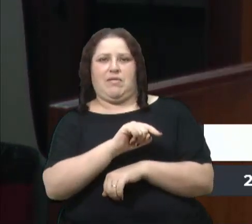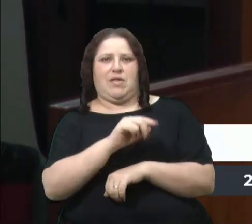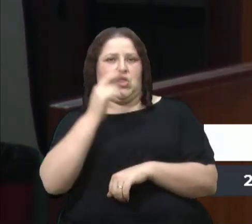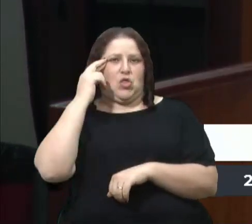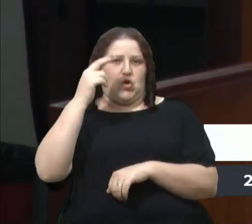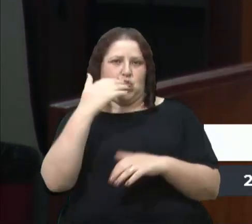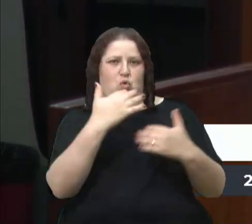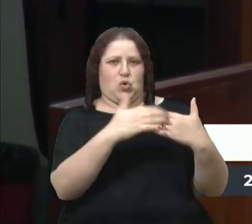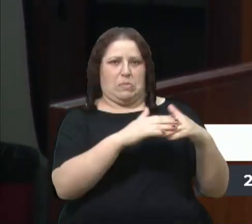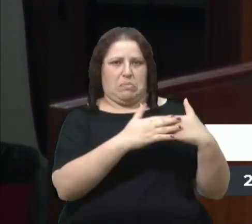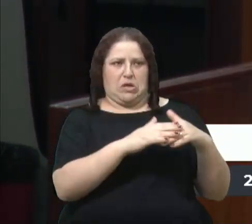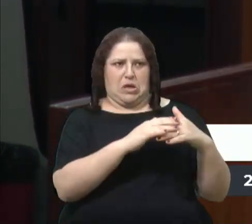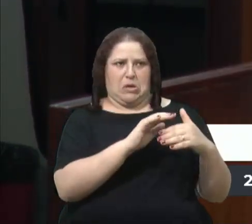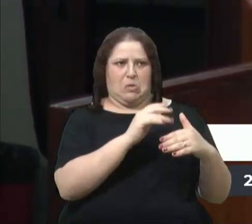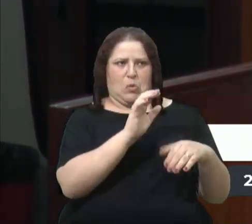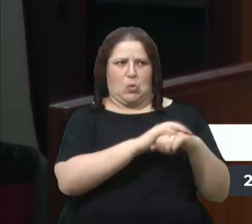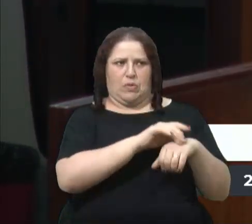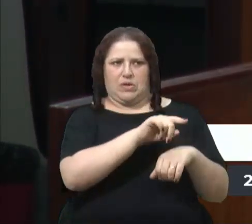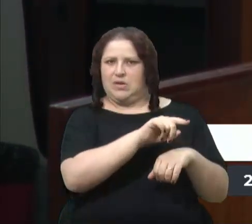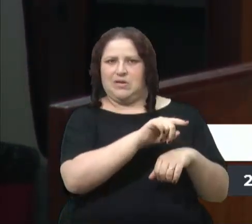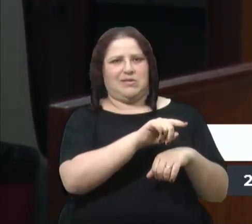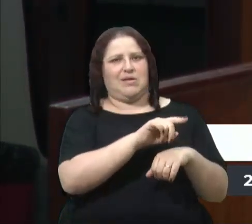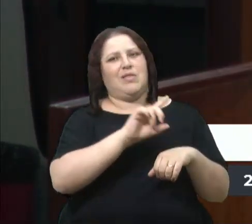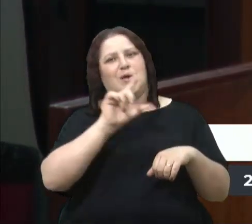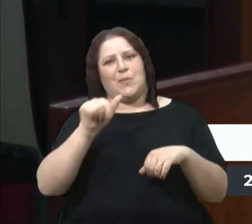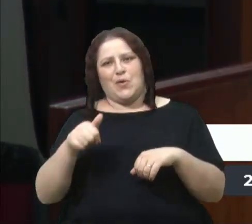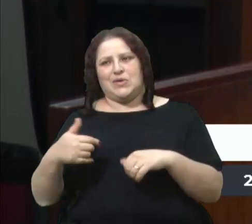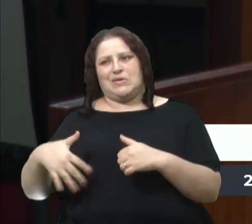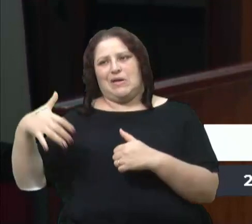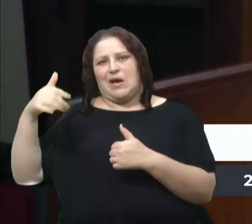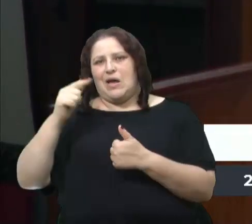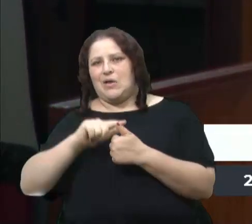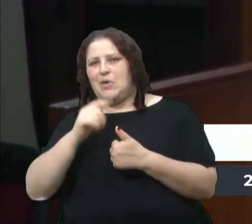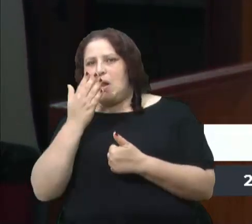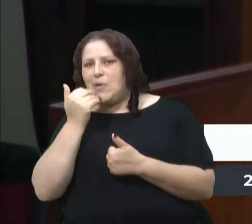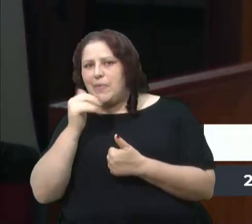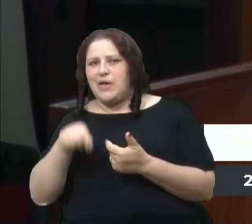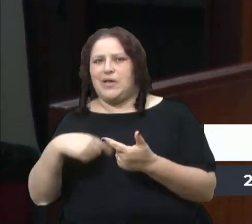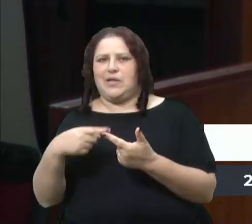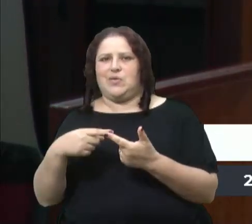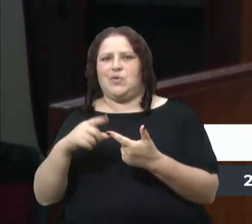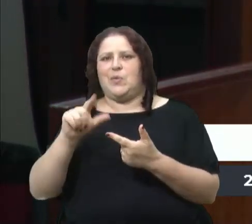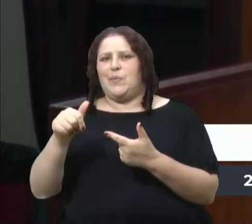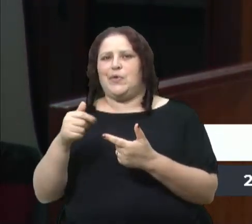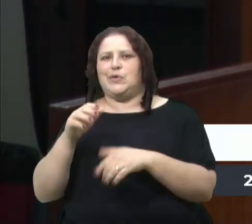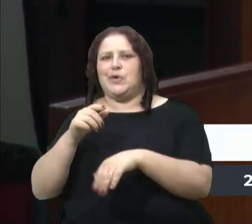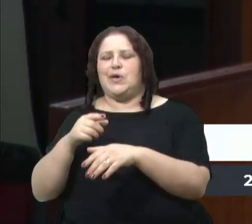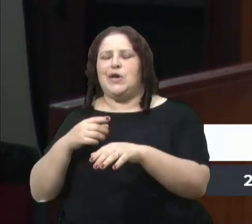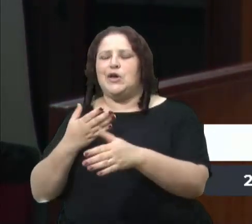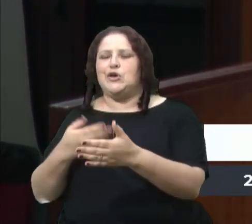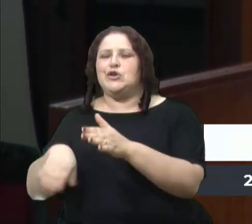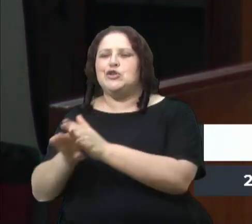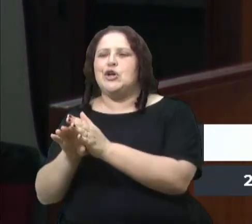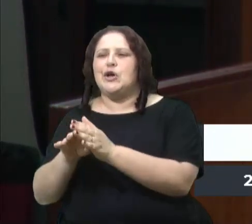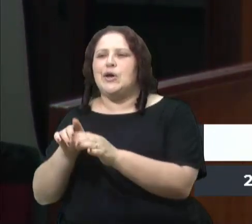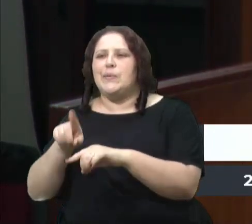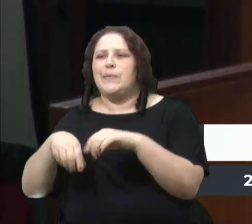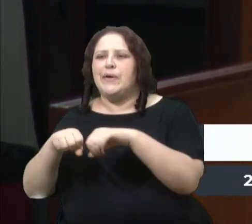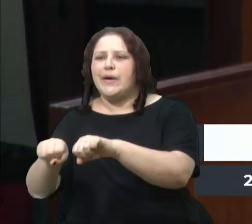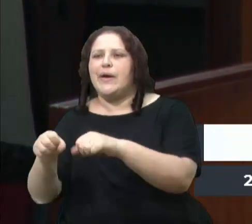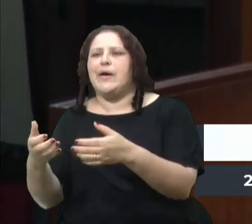pagar. Isso vai custar no alimento, vai custar lá na ponta da gôndola. É isso que nós estamos